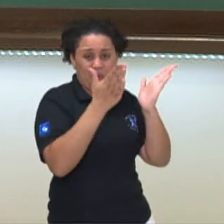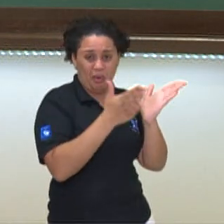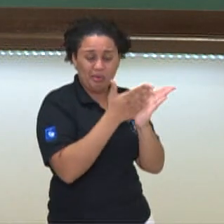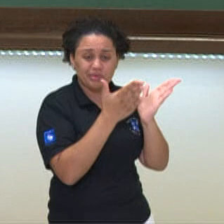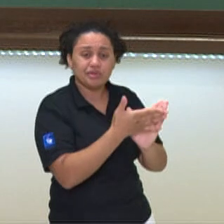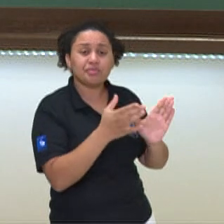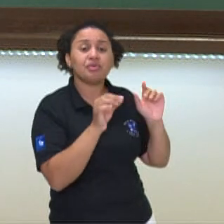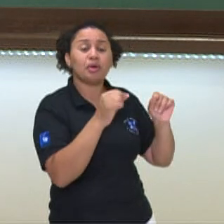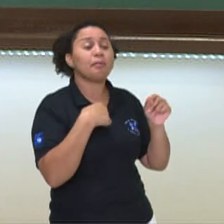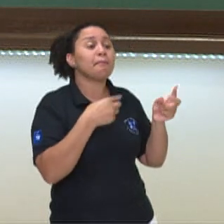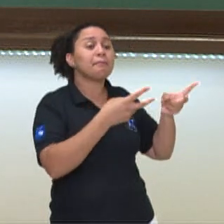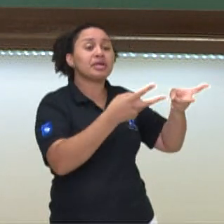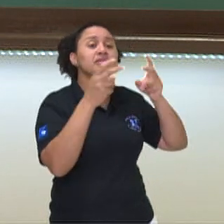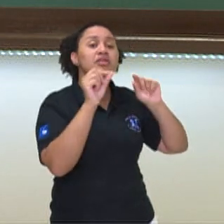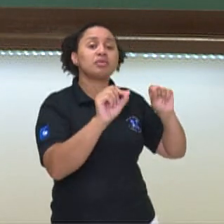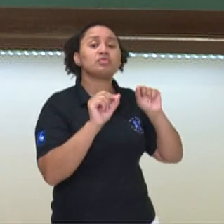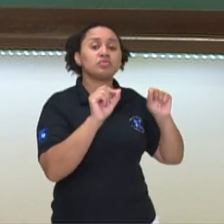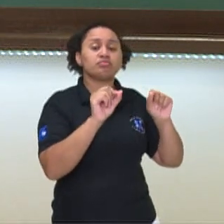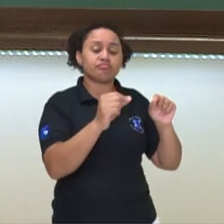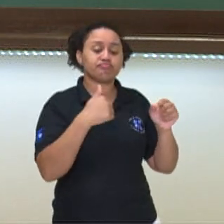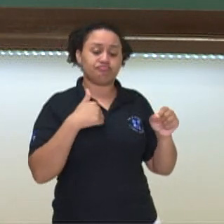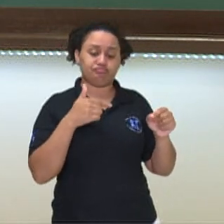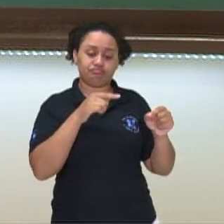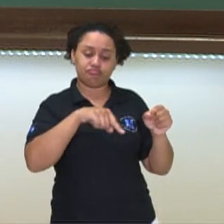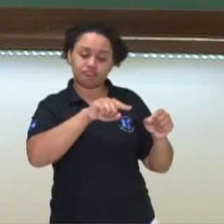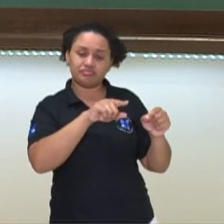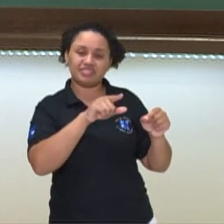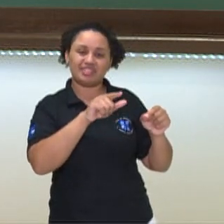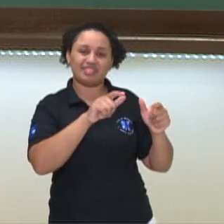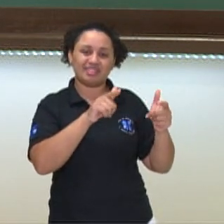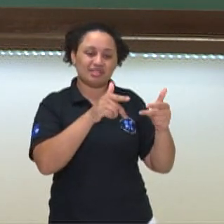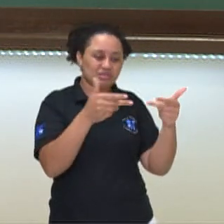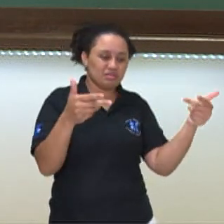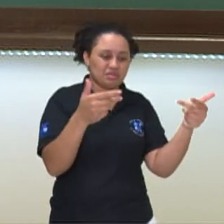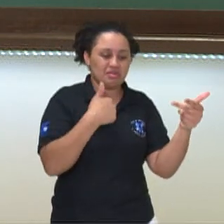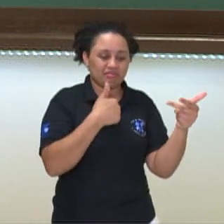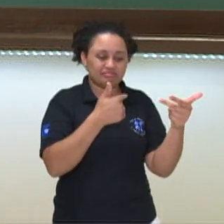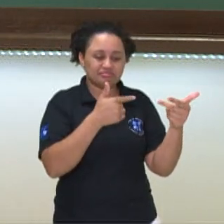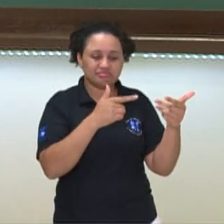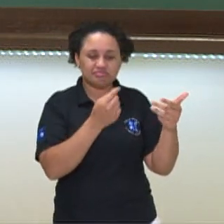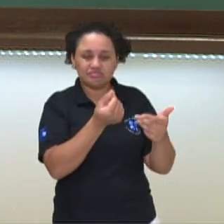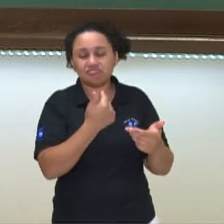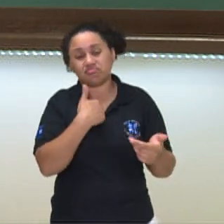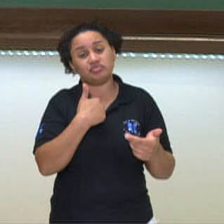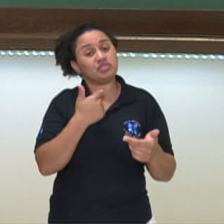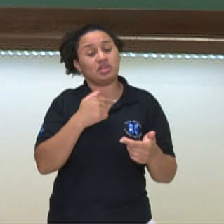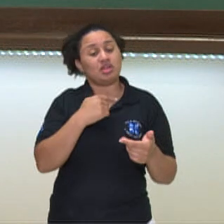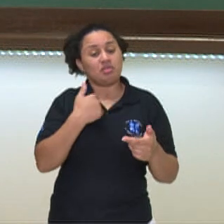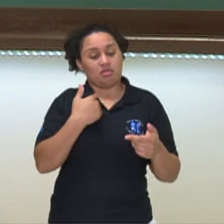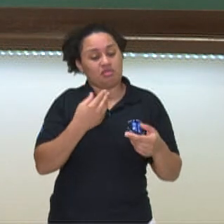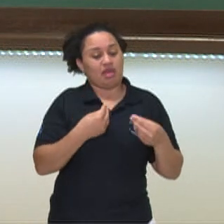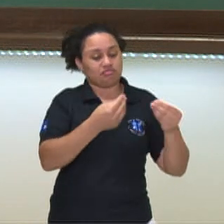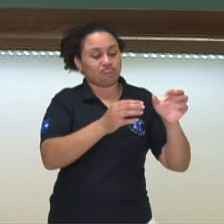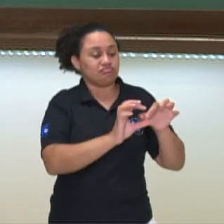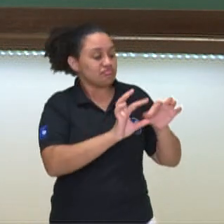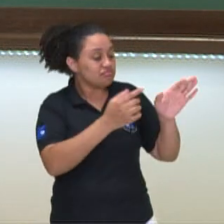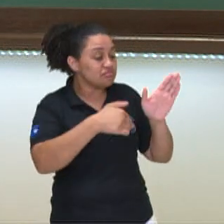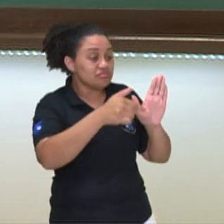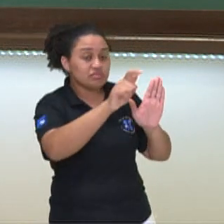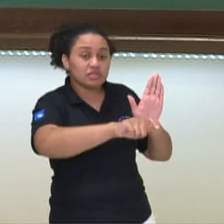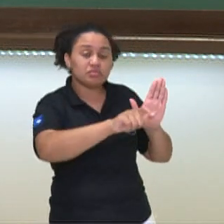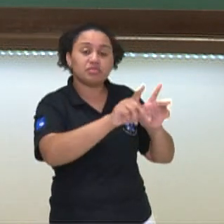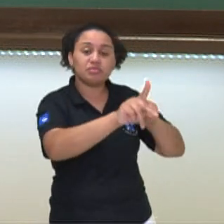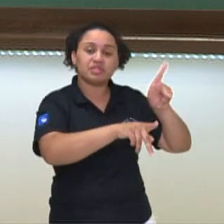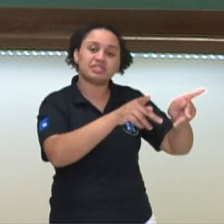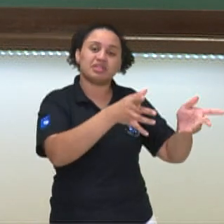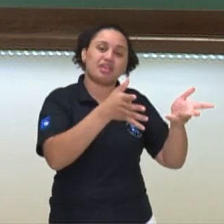o que a gente vai perceber? Que estes recursos não estão sendo ofertados a essa população, pois